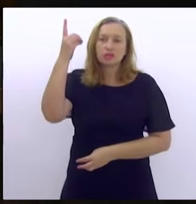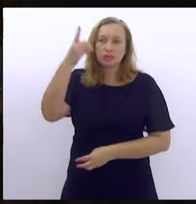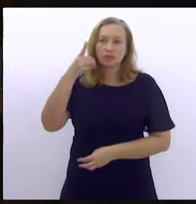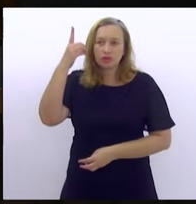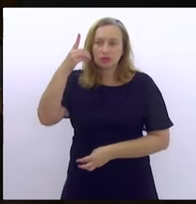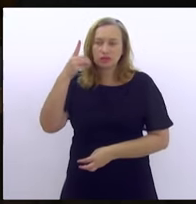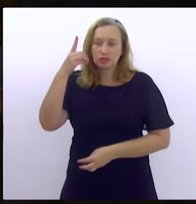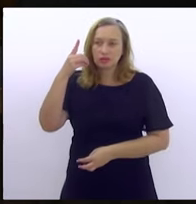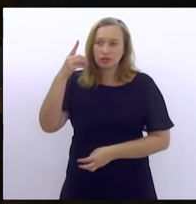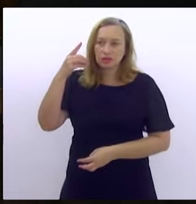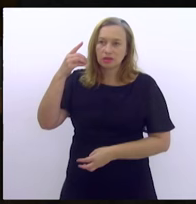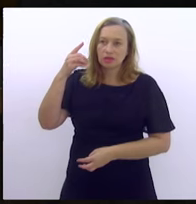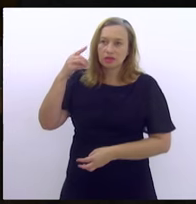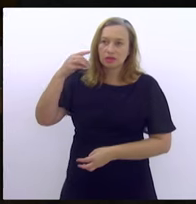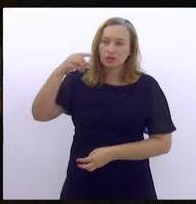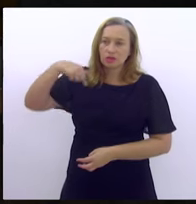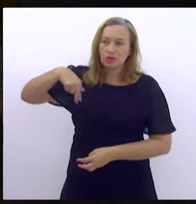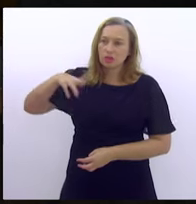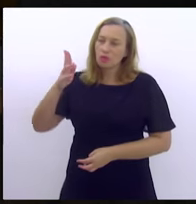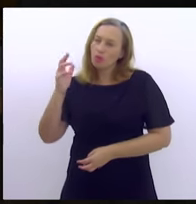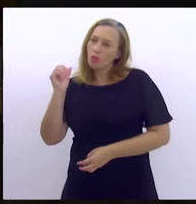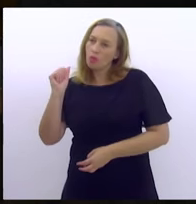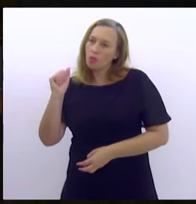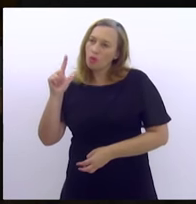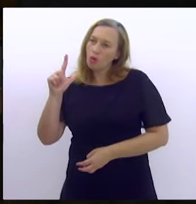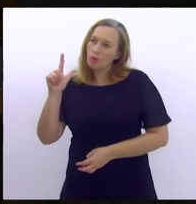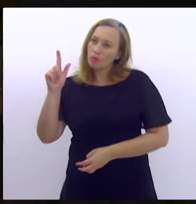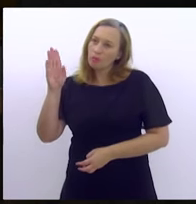Deputado Gualberto.